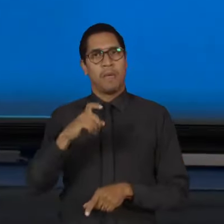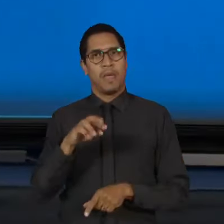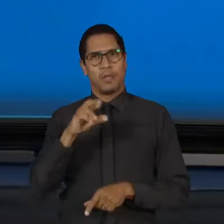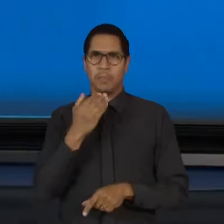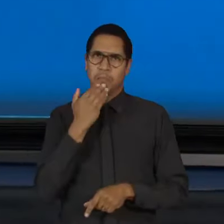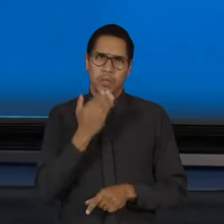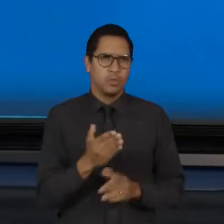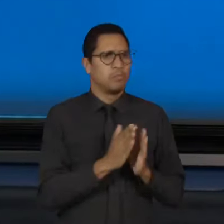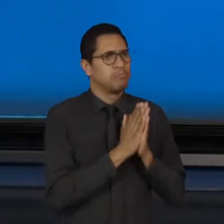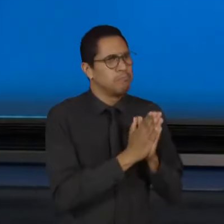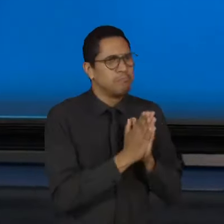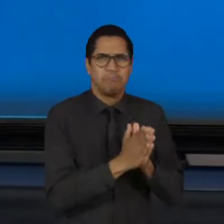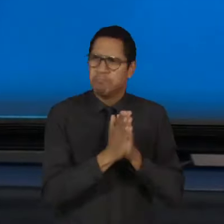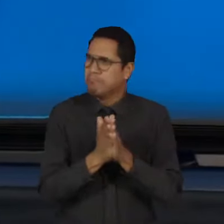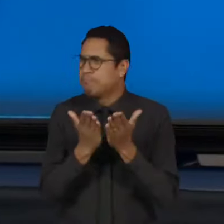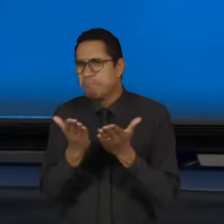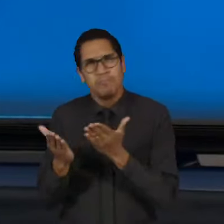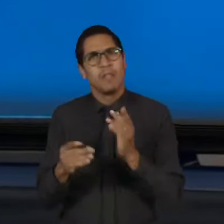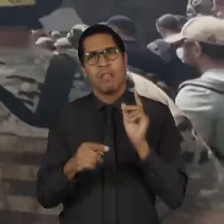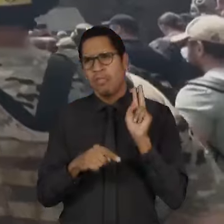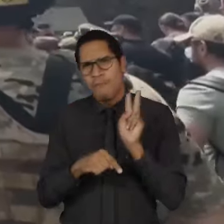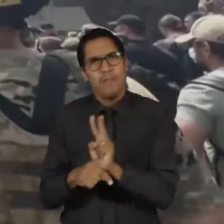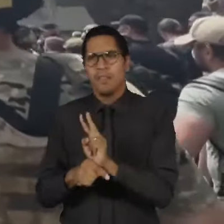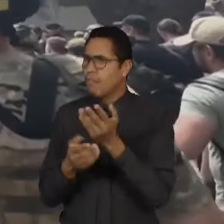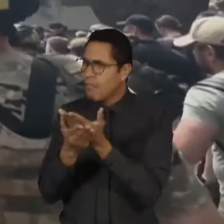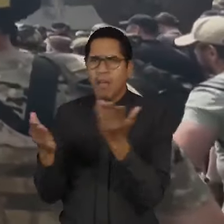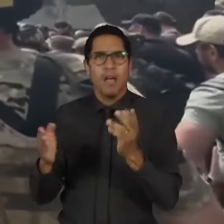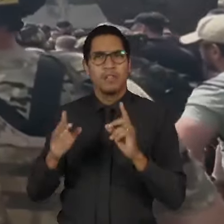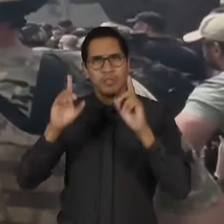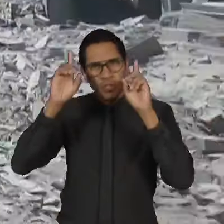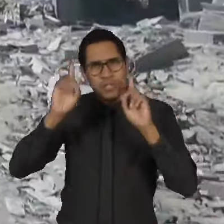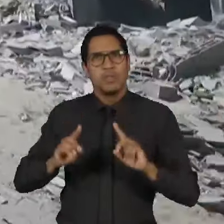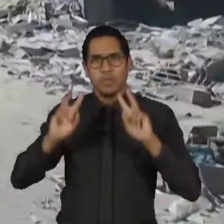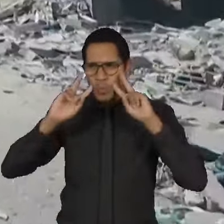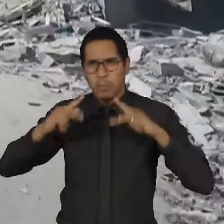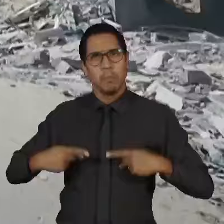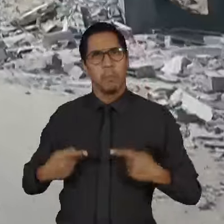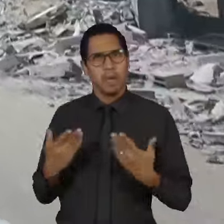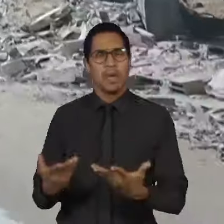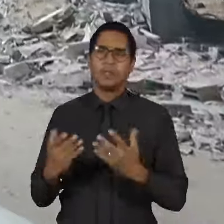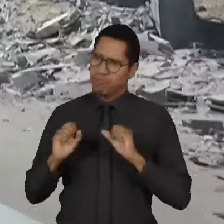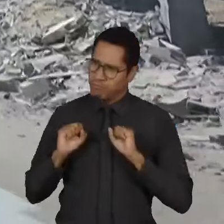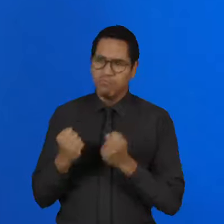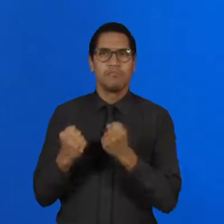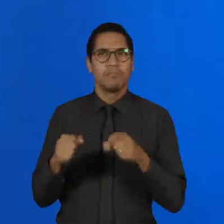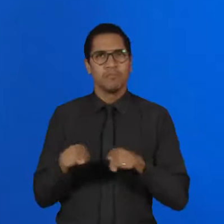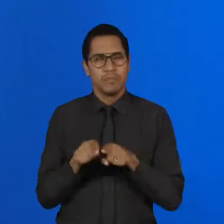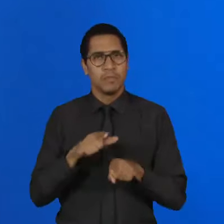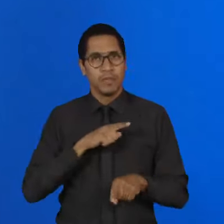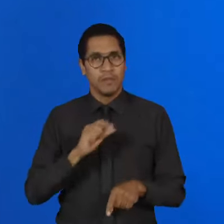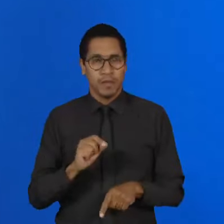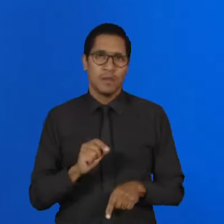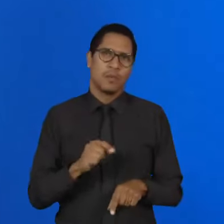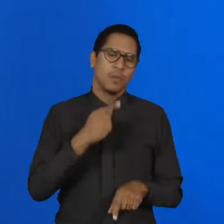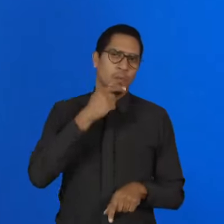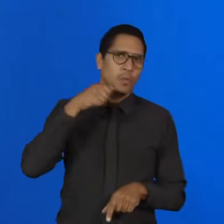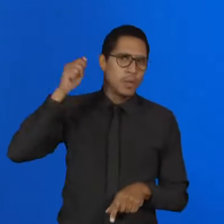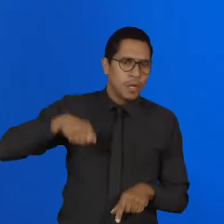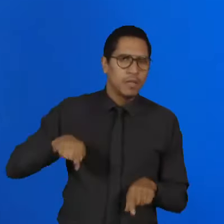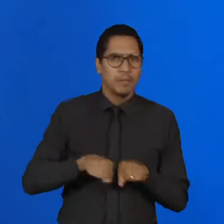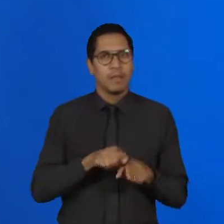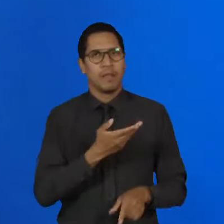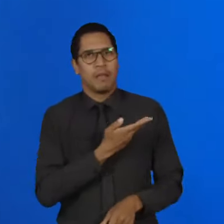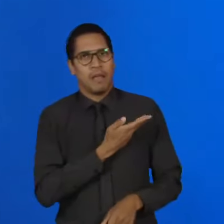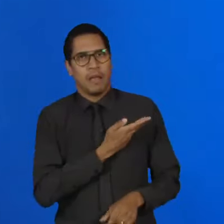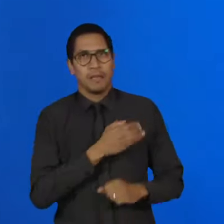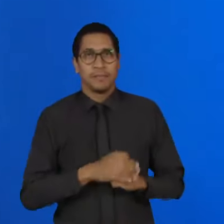organização na defesa dos Direitos Humanos tanto na Ucrânia como na faixa de de Gaza Sanchez acusa os colegas